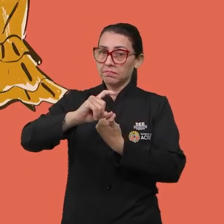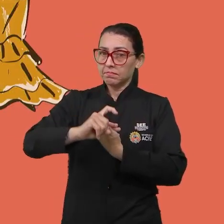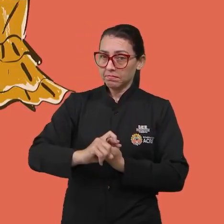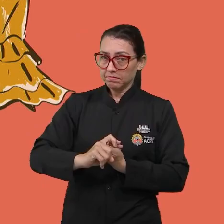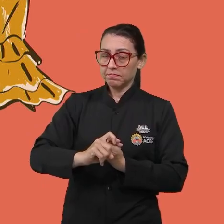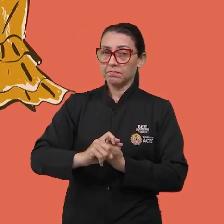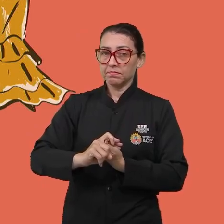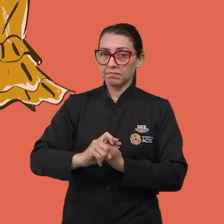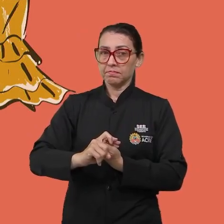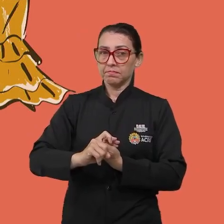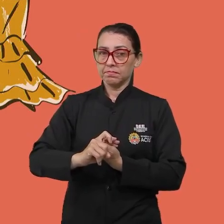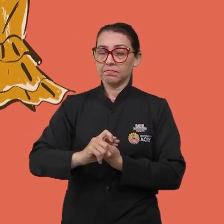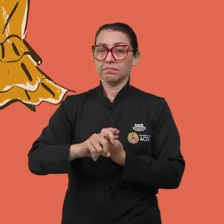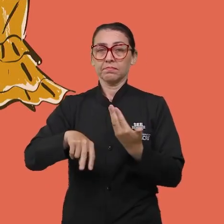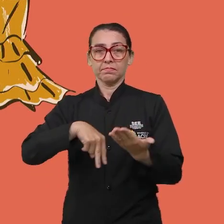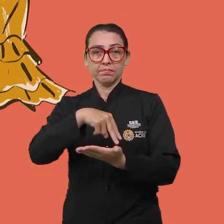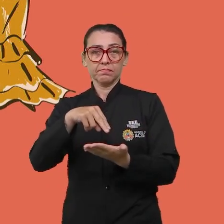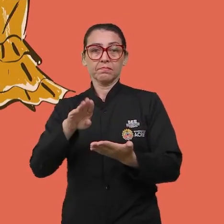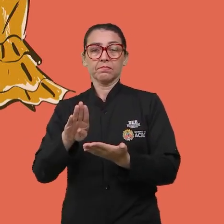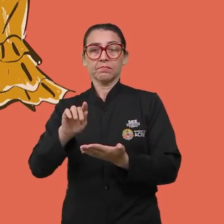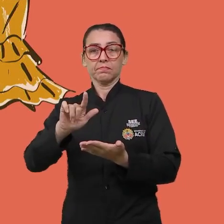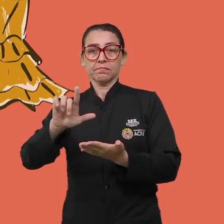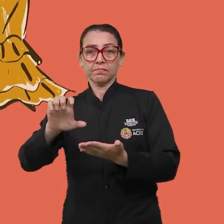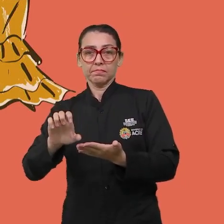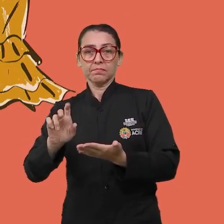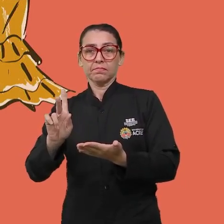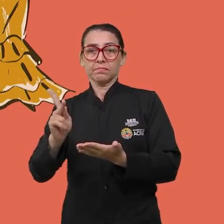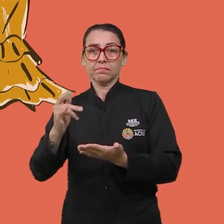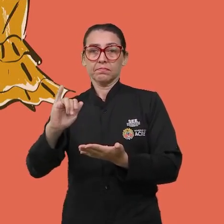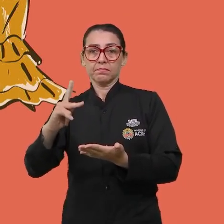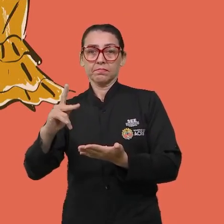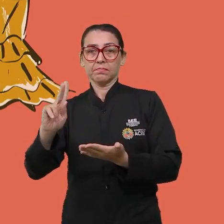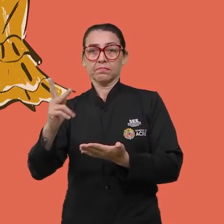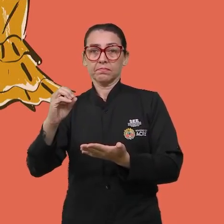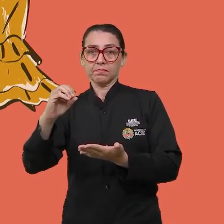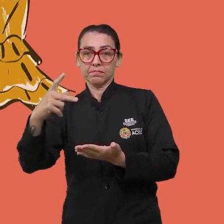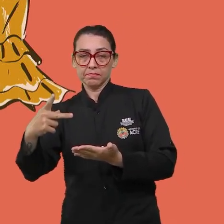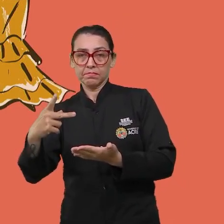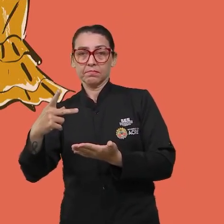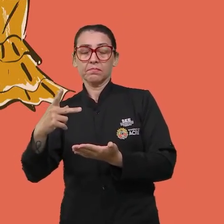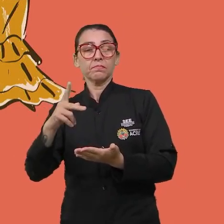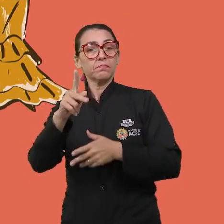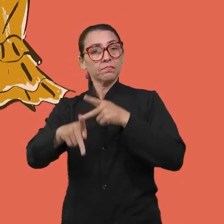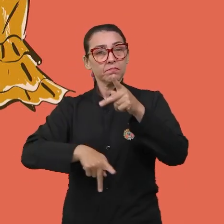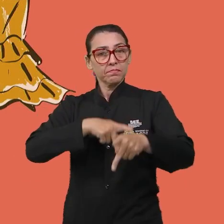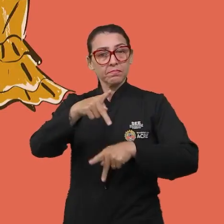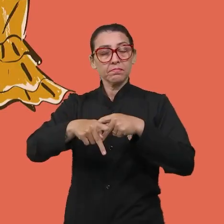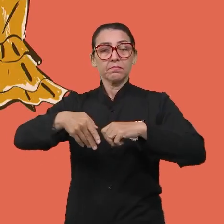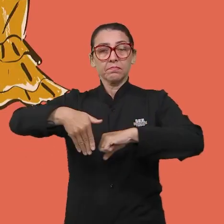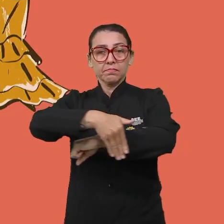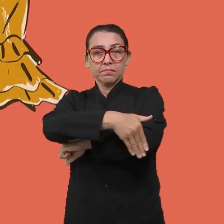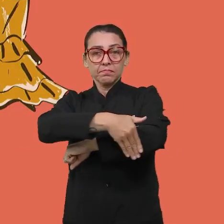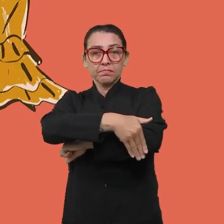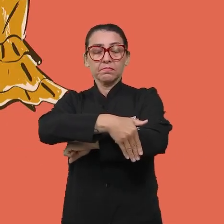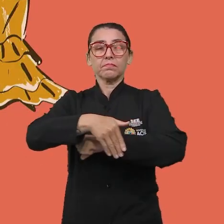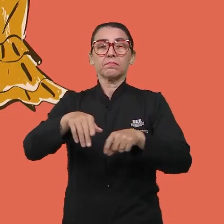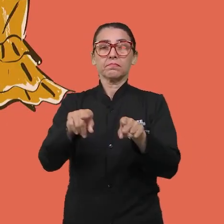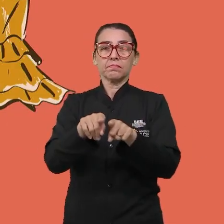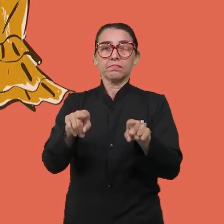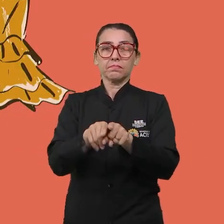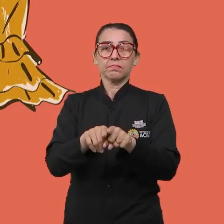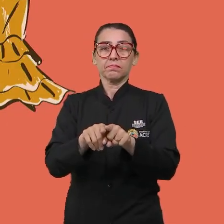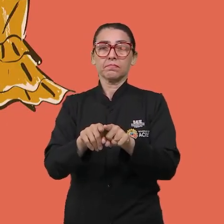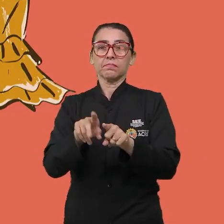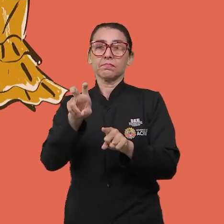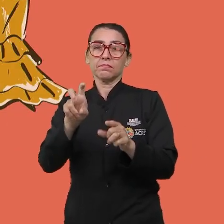por exemplo, o hip hop, que traz aí a realidade de um povo, da dança de rua. Os